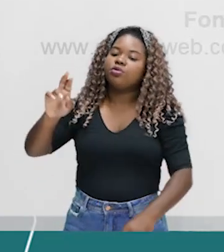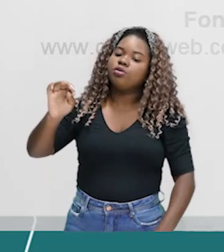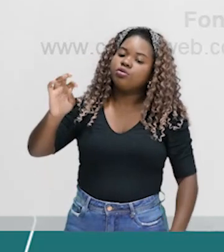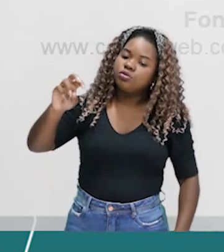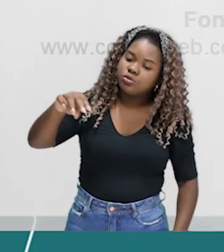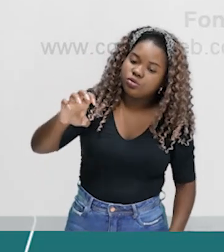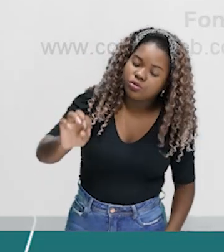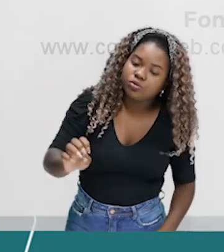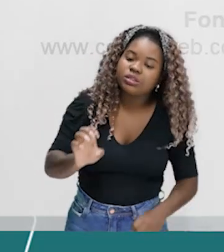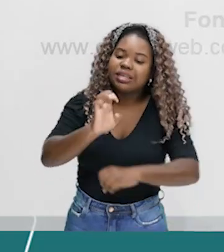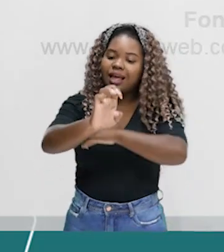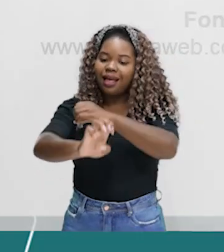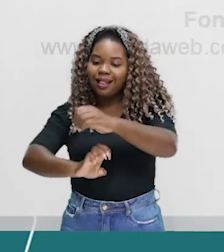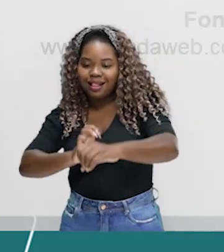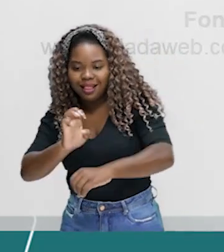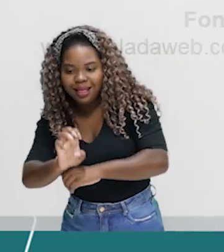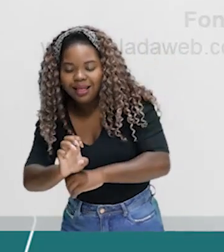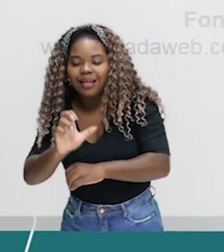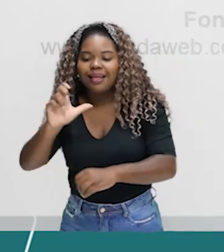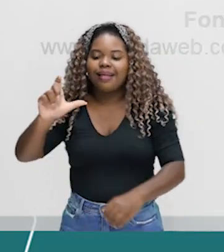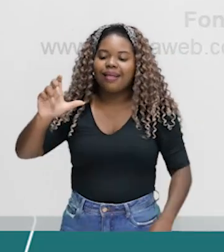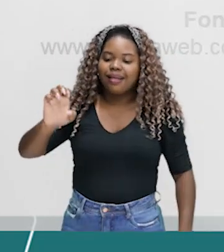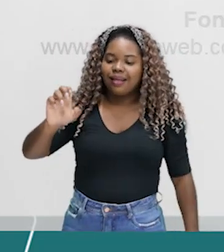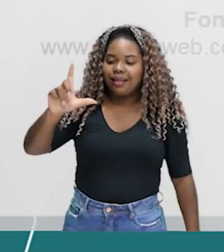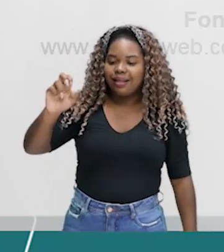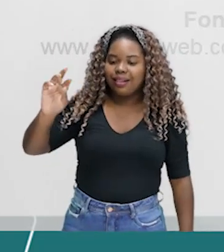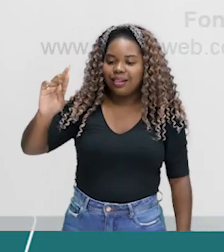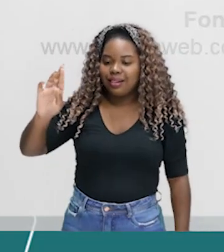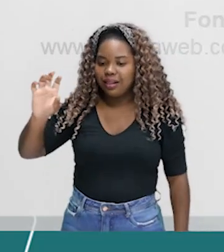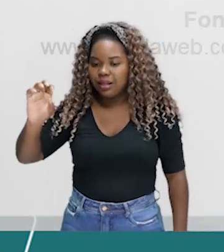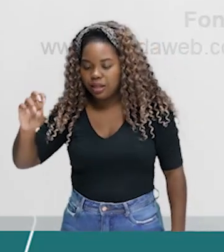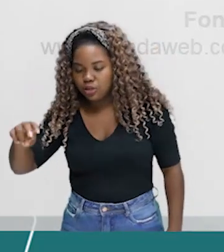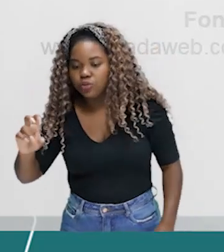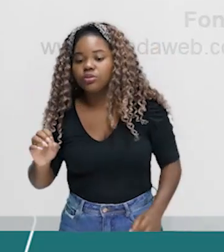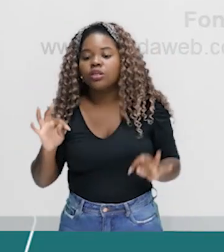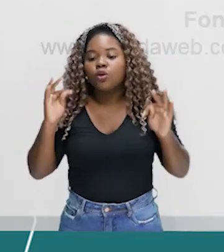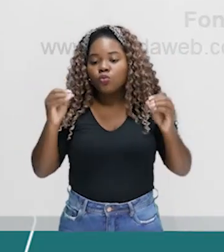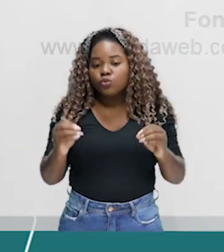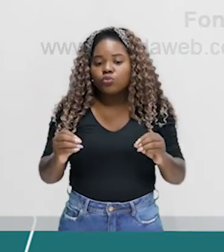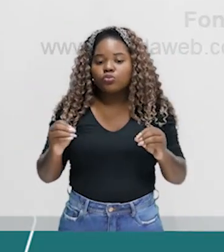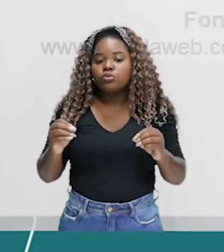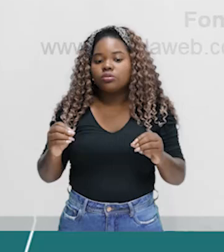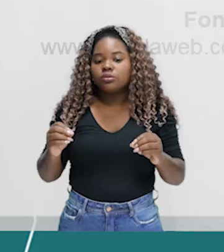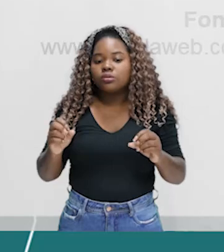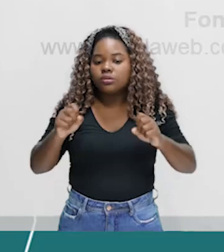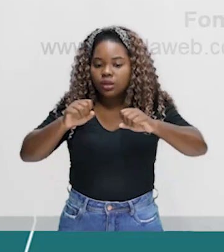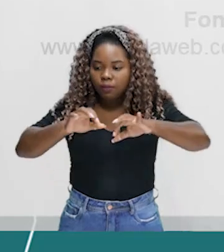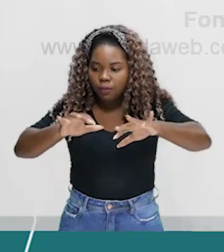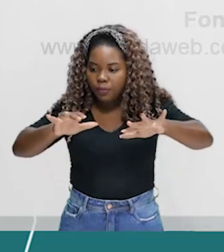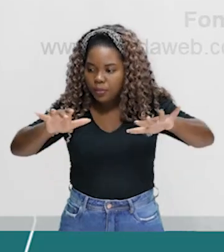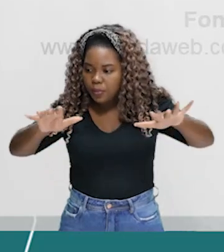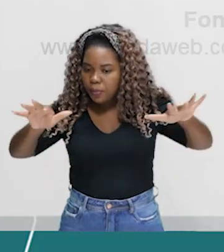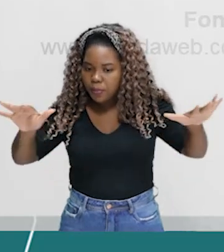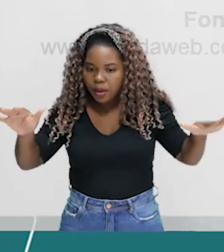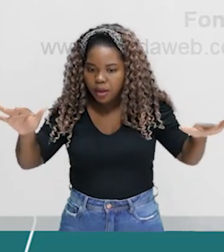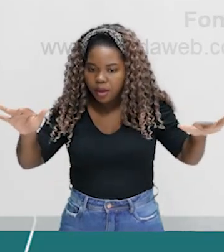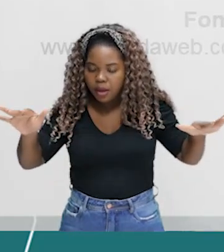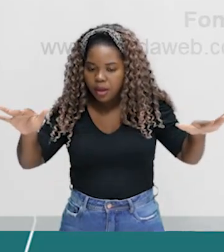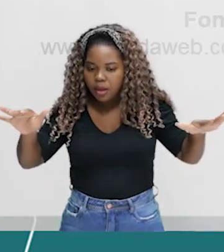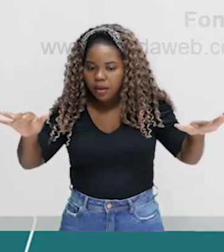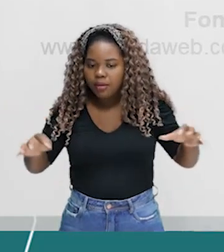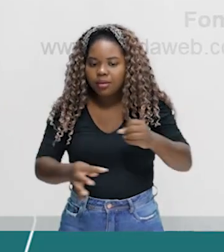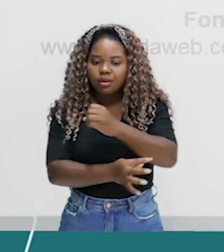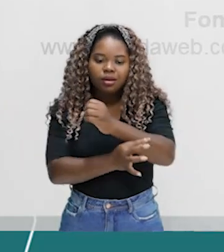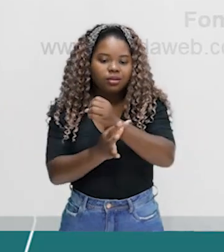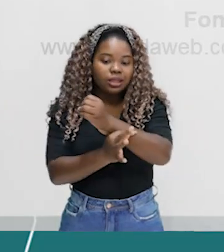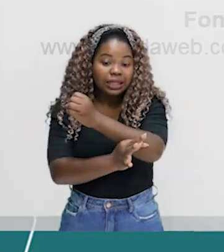pelos elétrons. Então, essas partículas, né, prótons, nêutrons, elétrons, estavam todas espalhadas. E a temperatura era